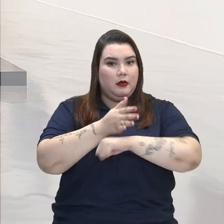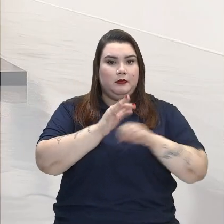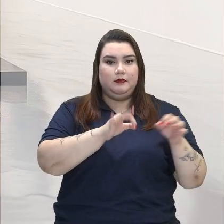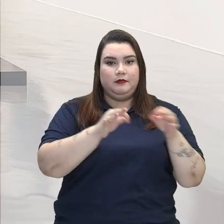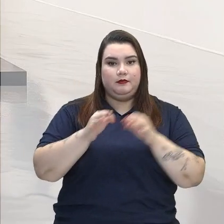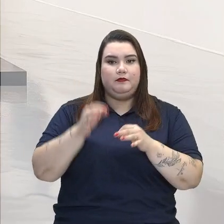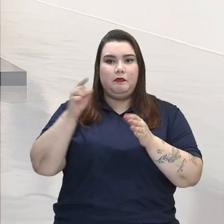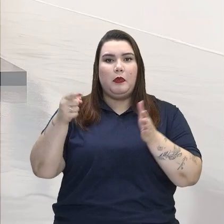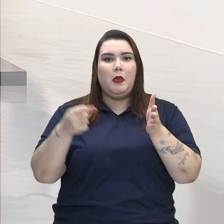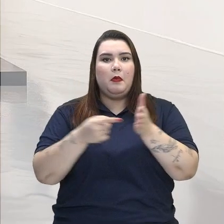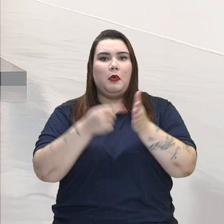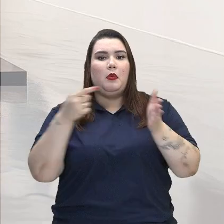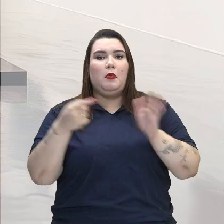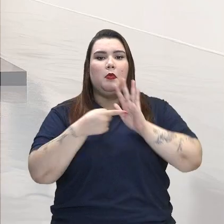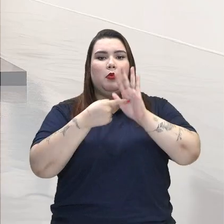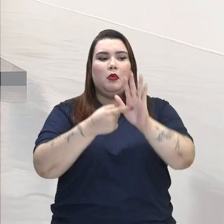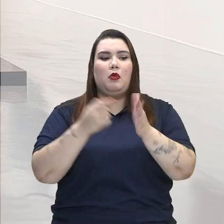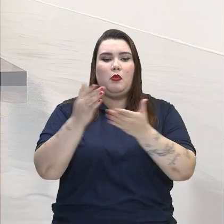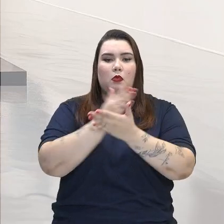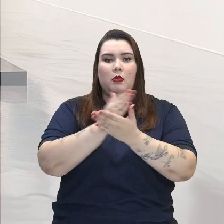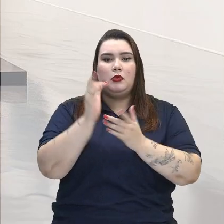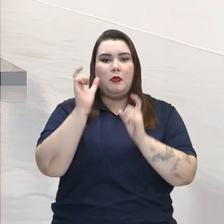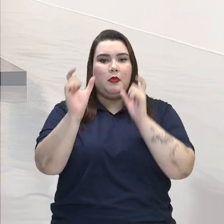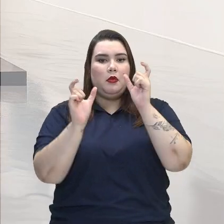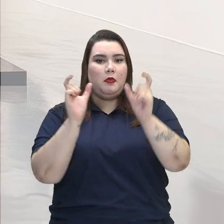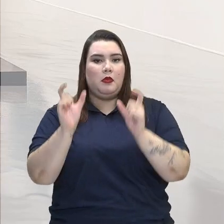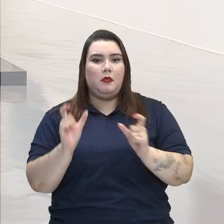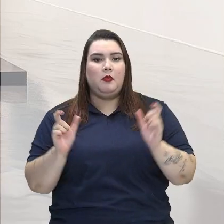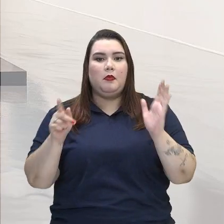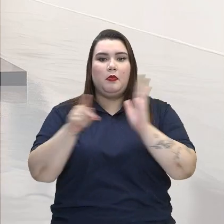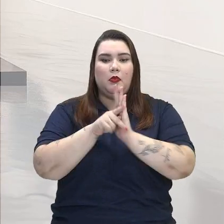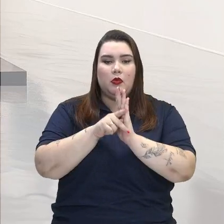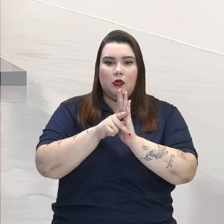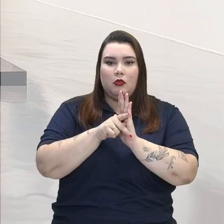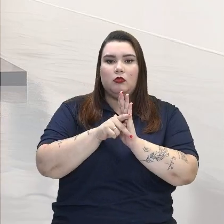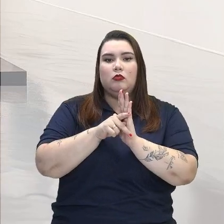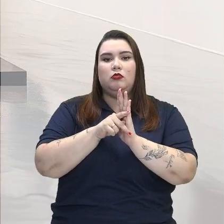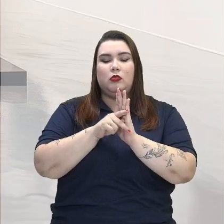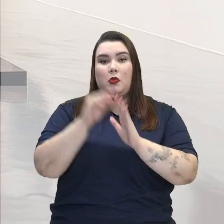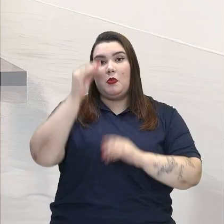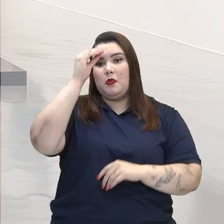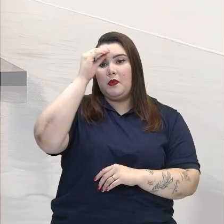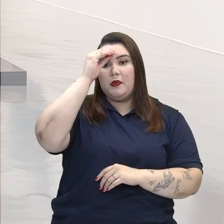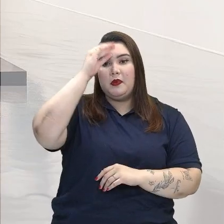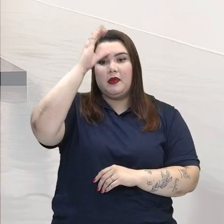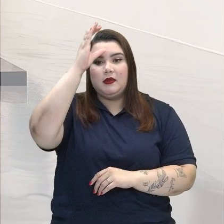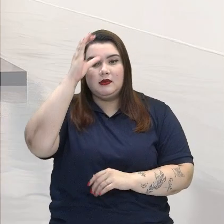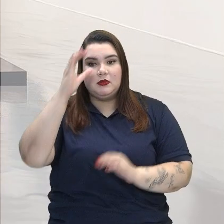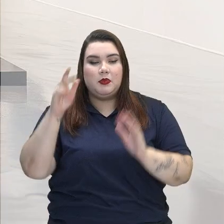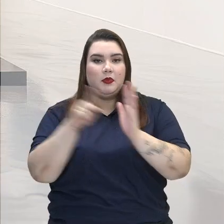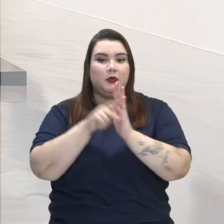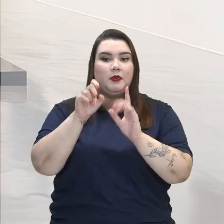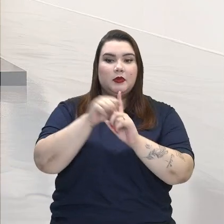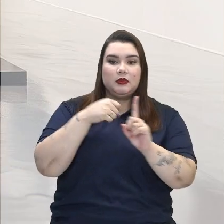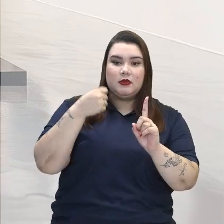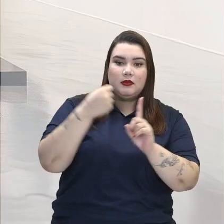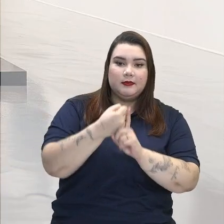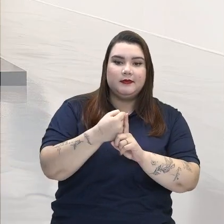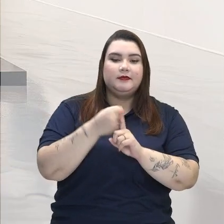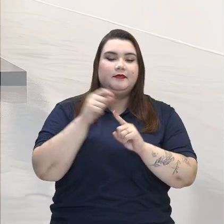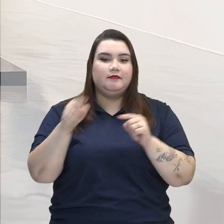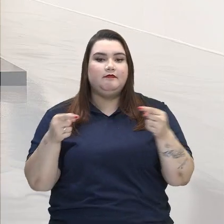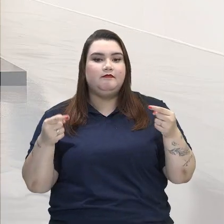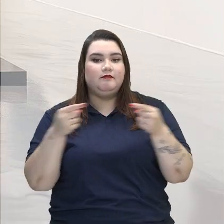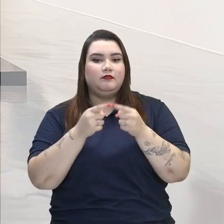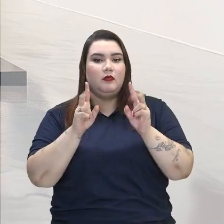trazer alguns termos, né, para a luz, digamos assim, do conhecimento da sociedade, foi ele, né,